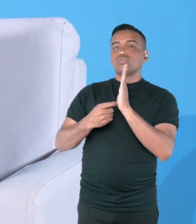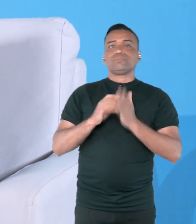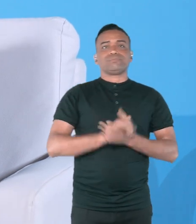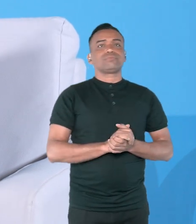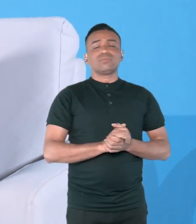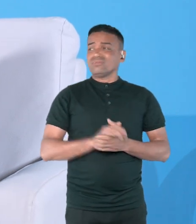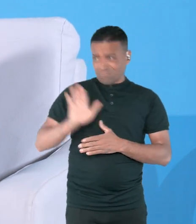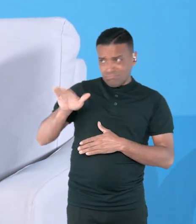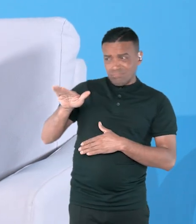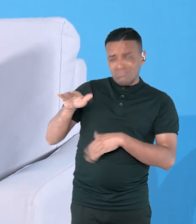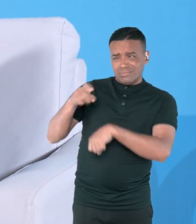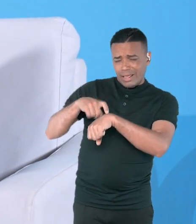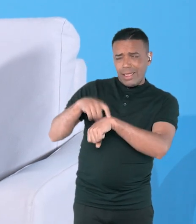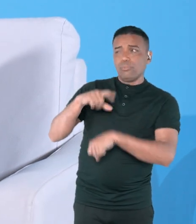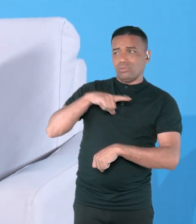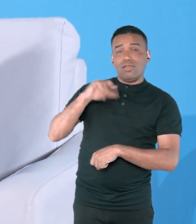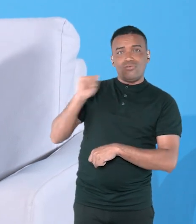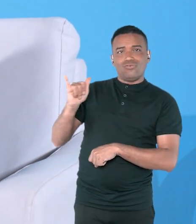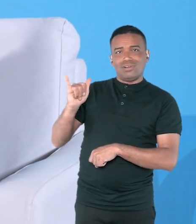aí eu emendo assim, mas ainda dá tempo.